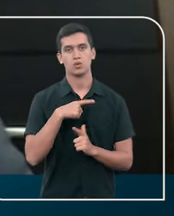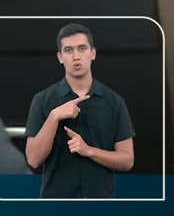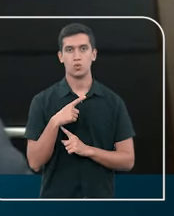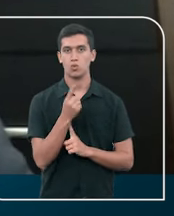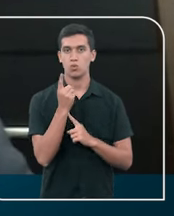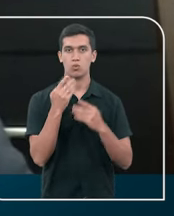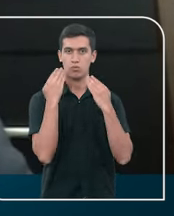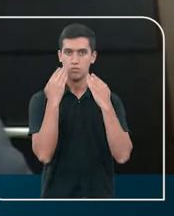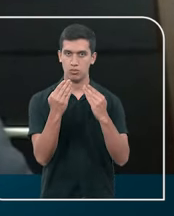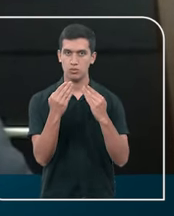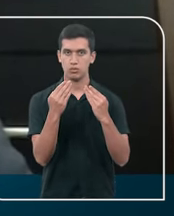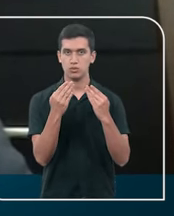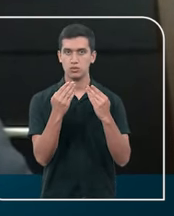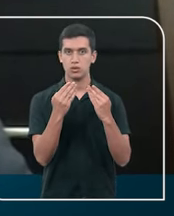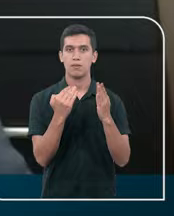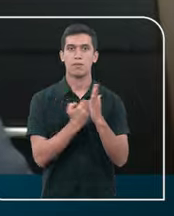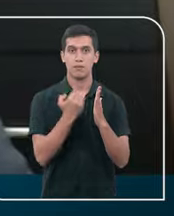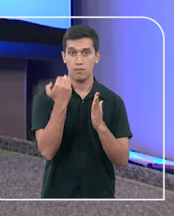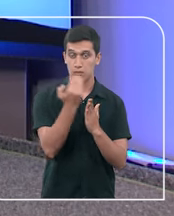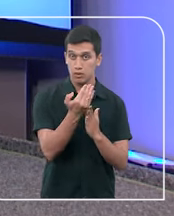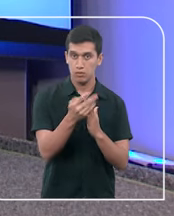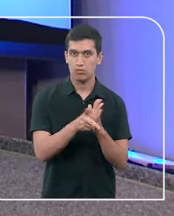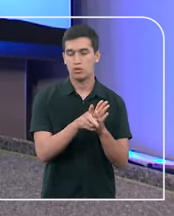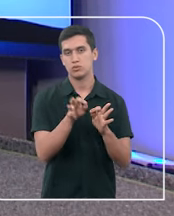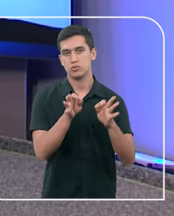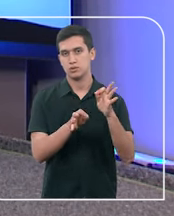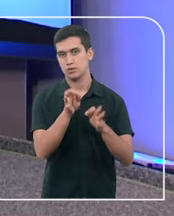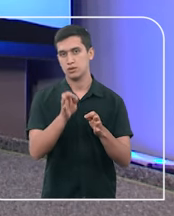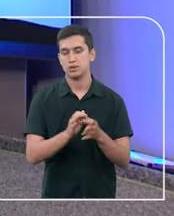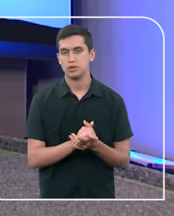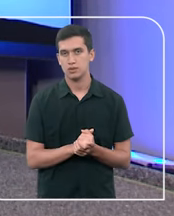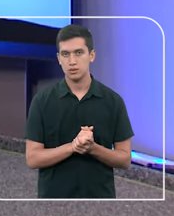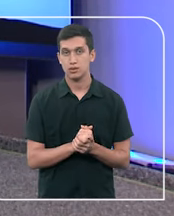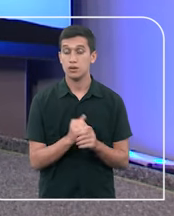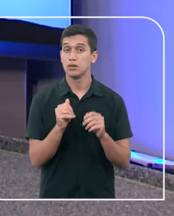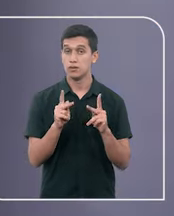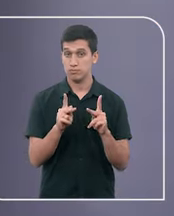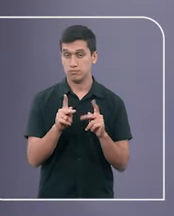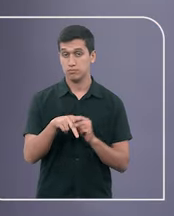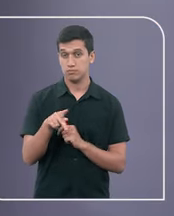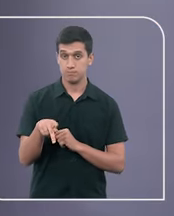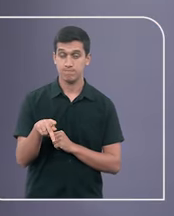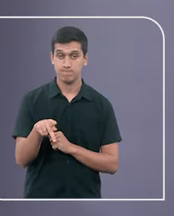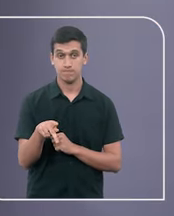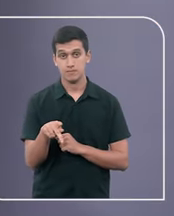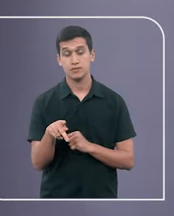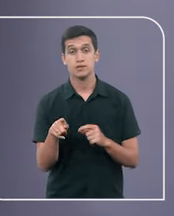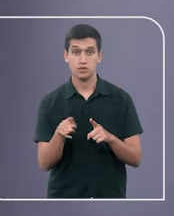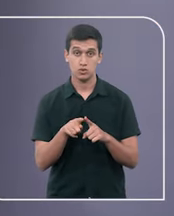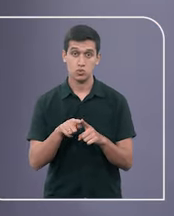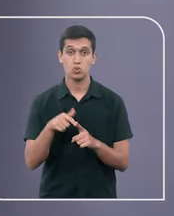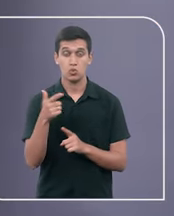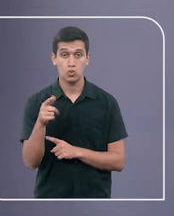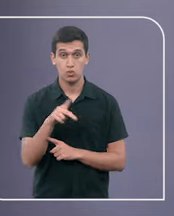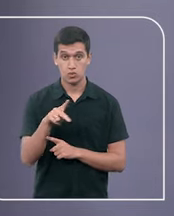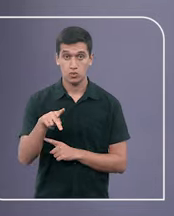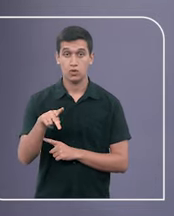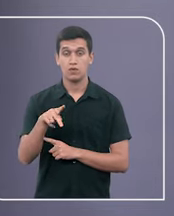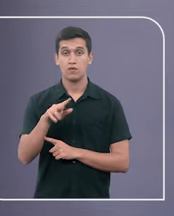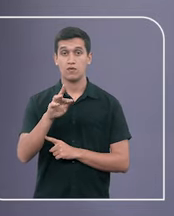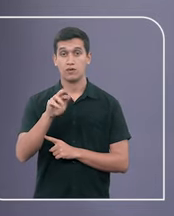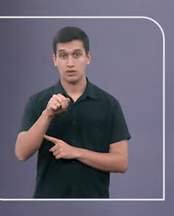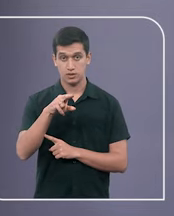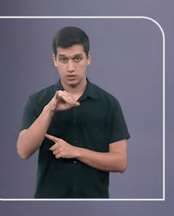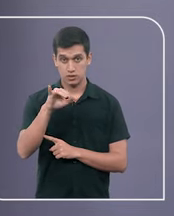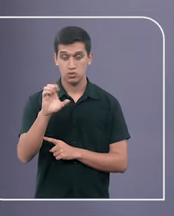executivo extra extrajudicial bom professor André resk O Professor Francisco Egito ele falou que as dívidas